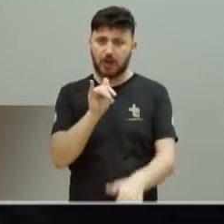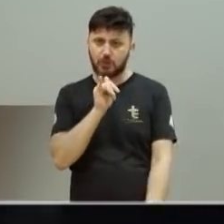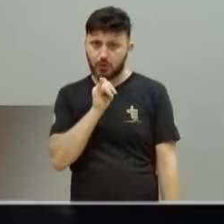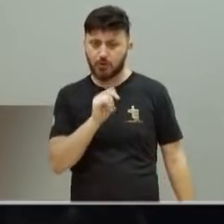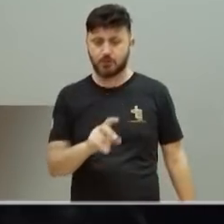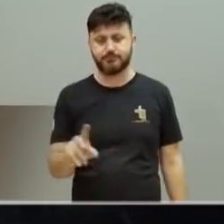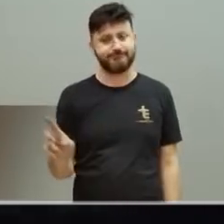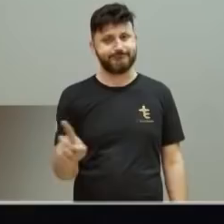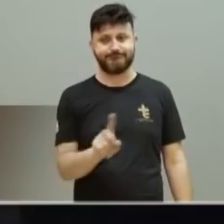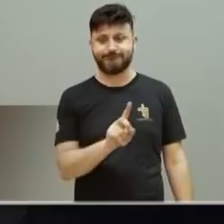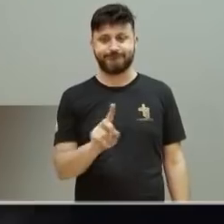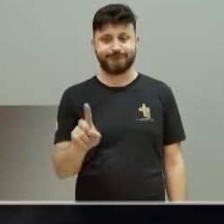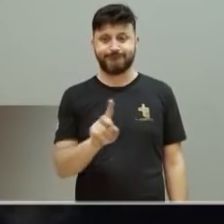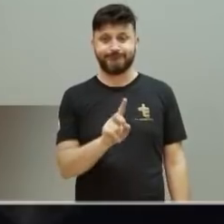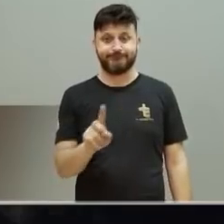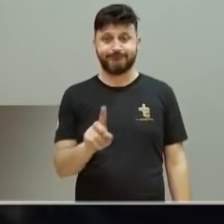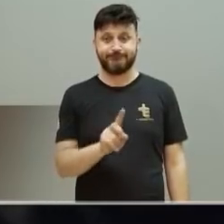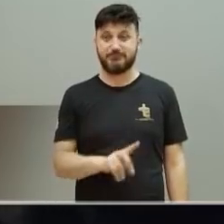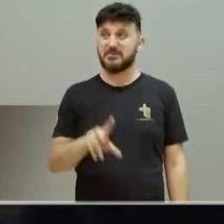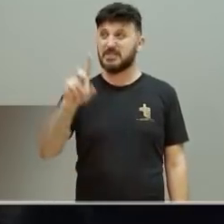Deus não te quer mais